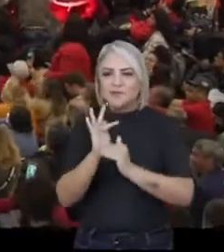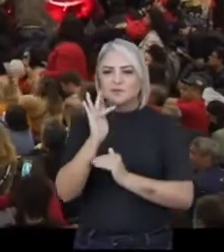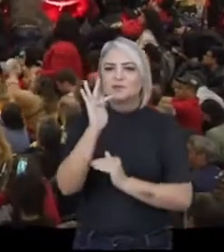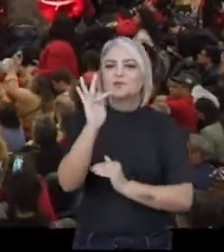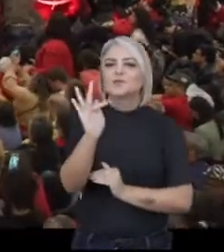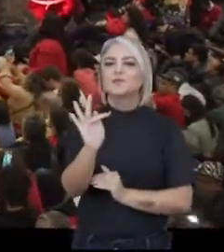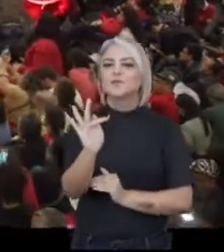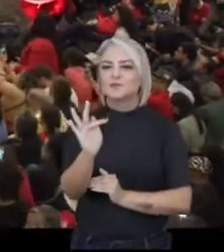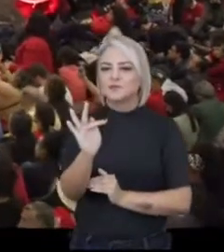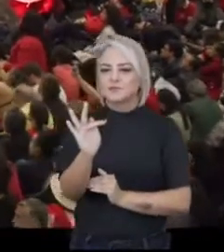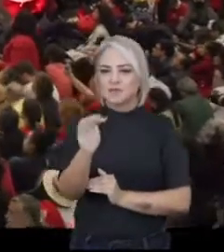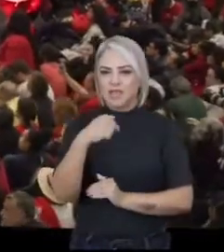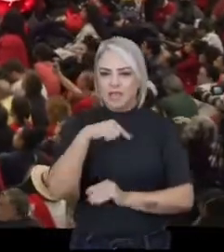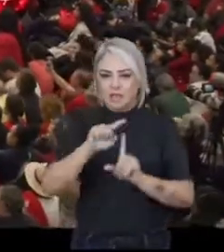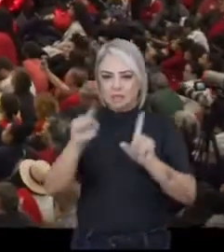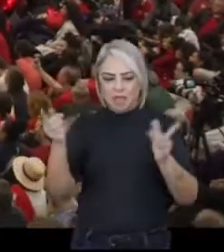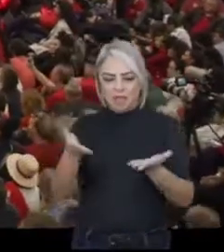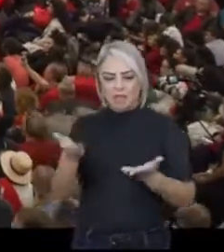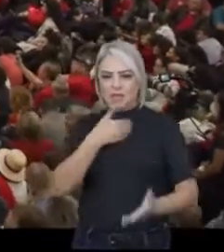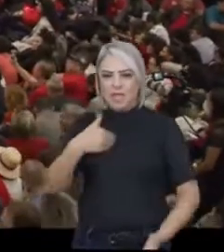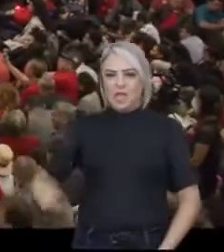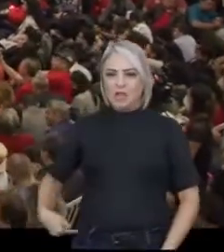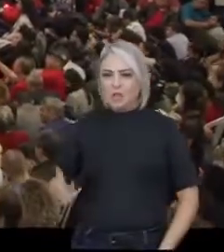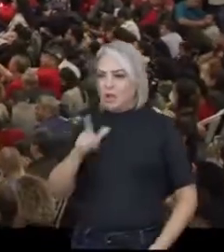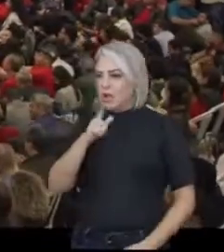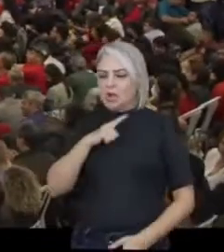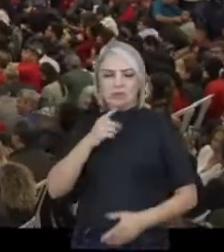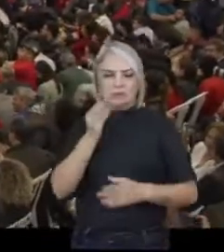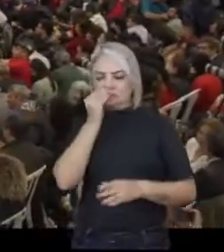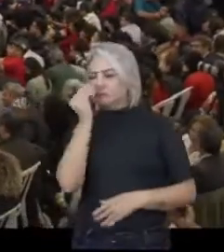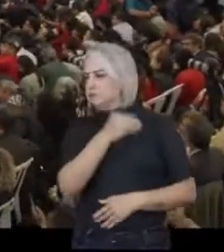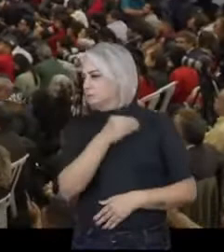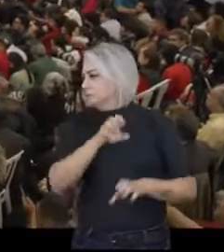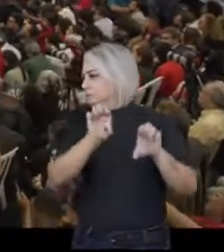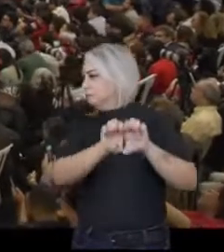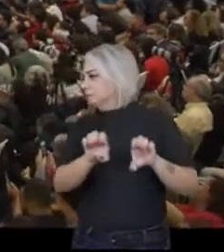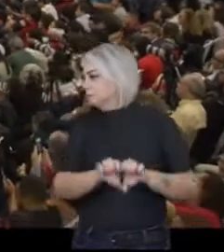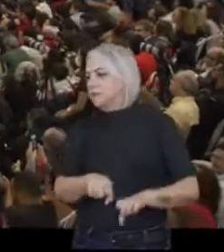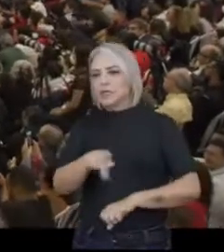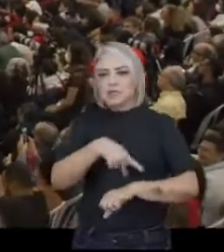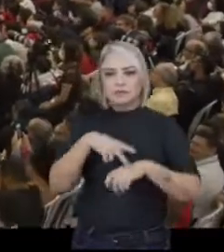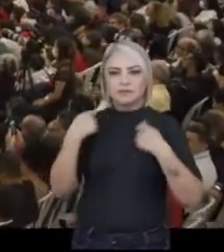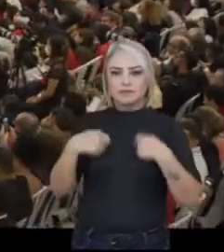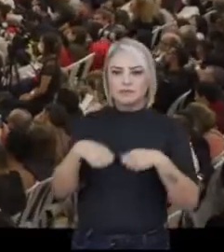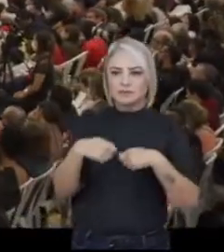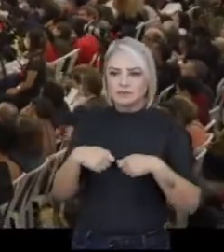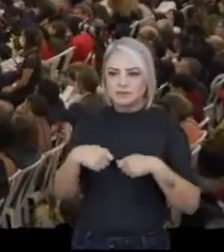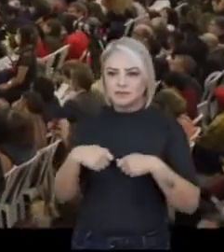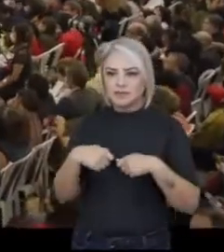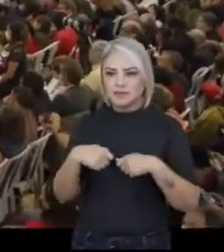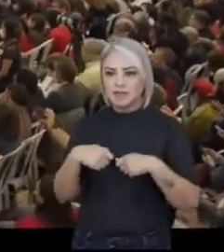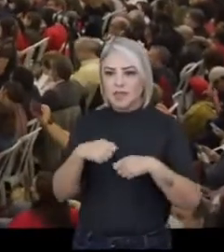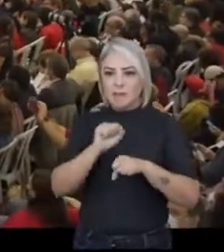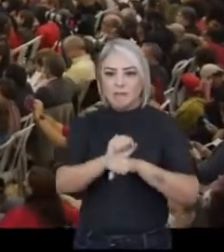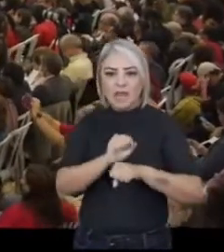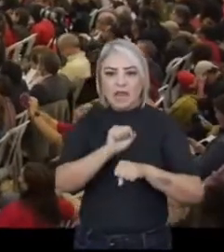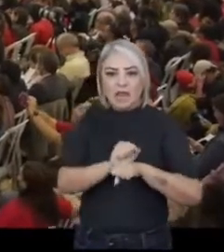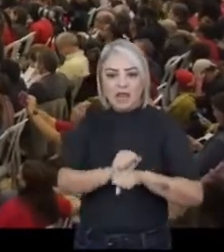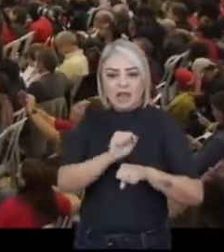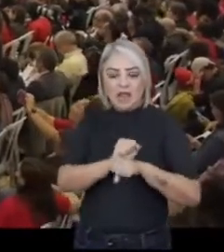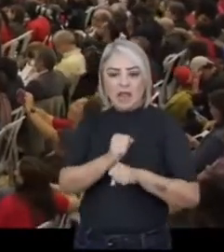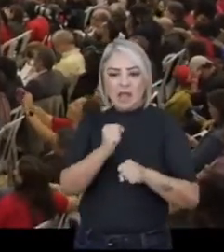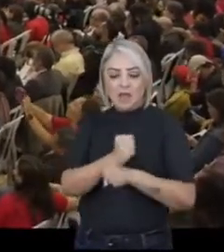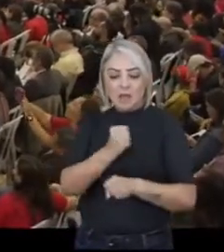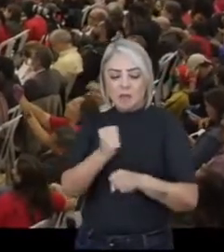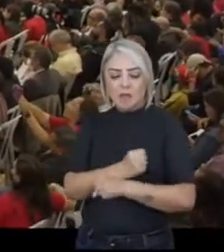atual governo não cuida da infraestrutura que este país precisa. Paralisaram obras importantes que estavam